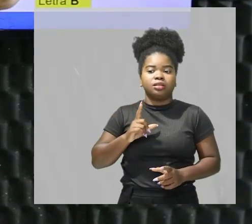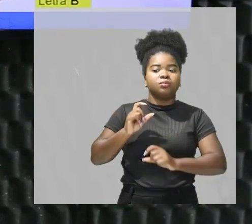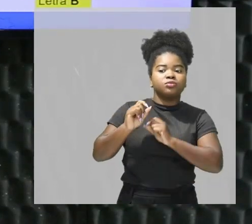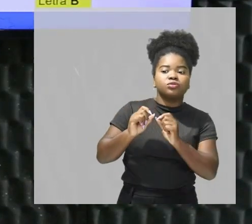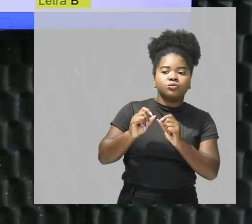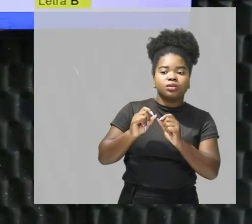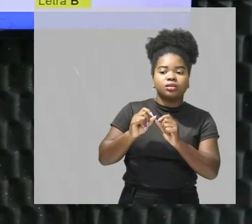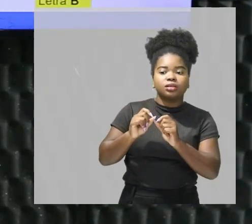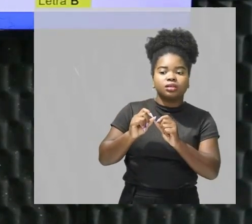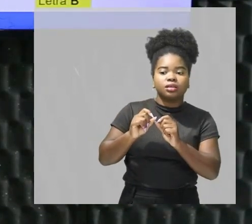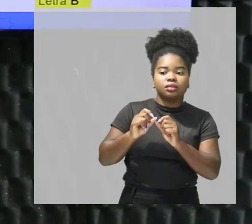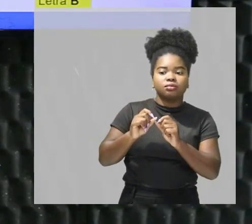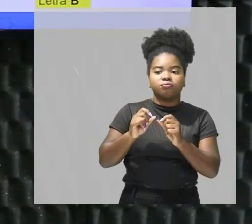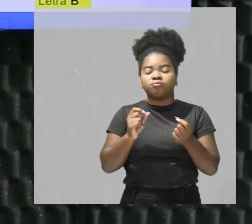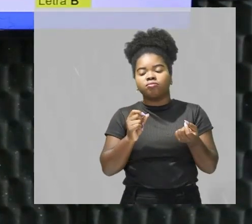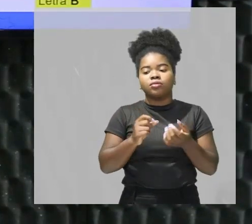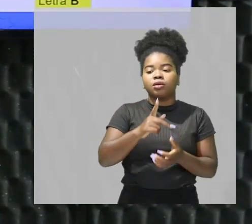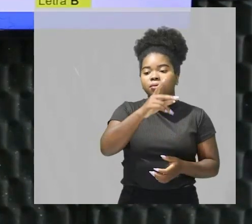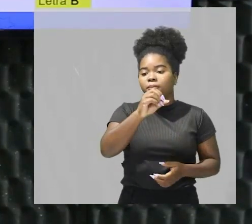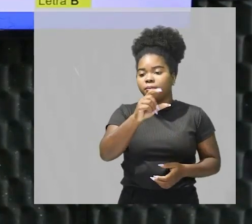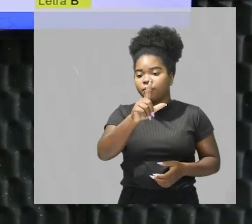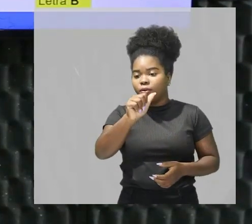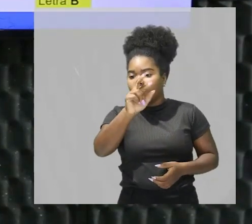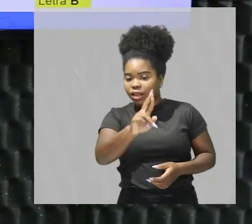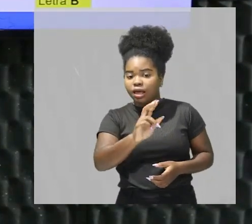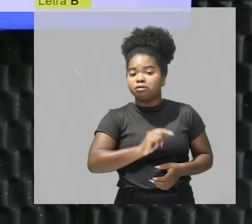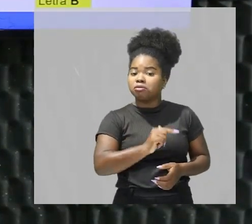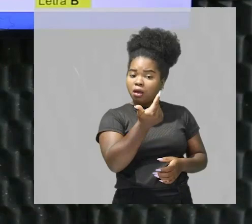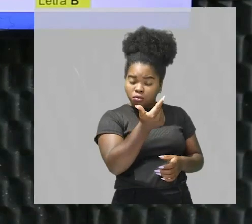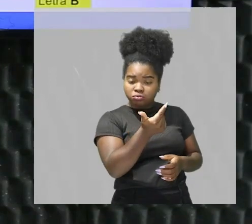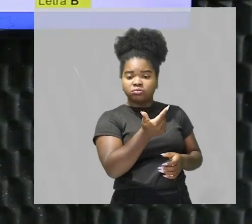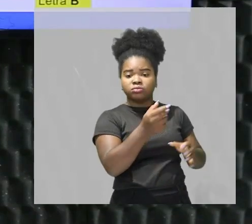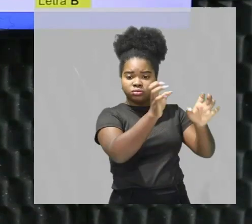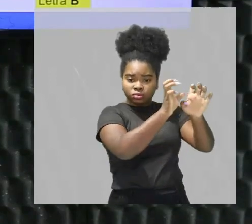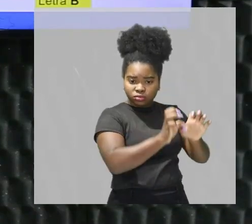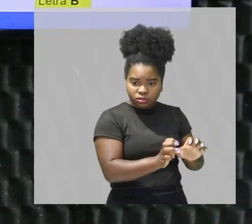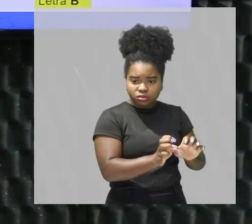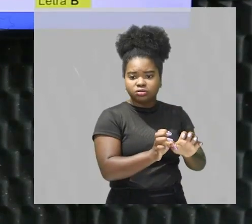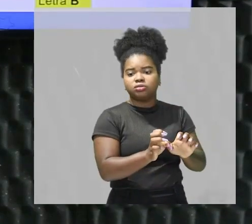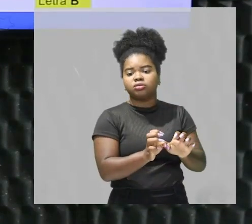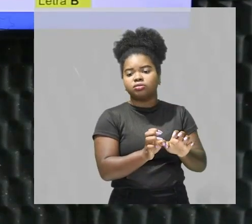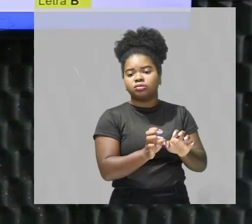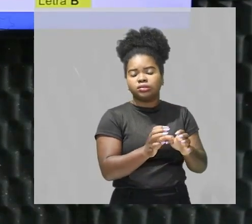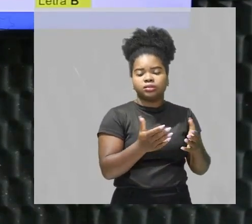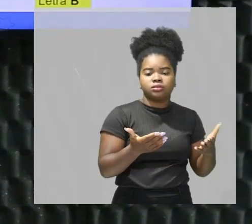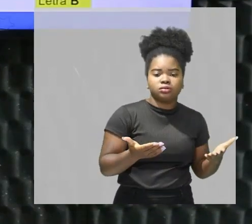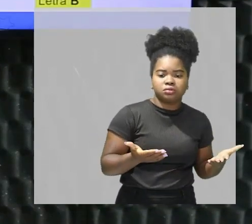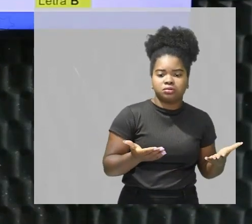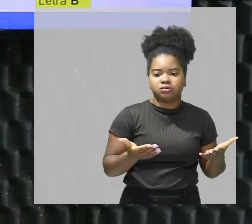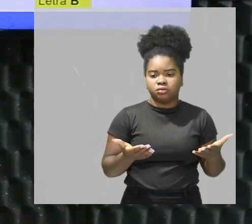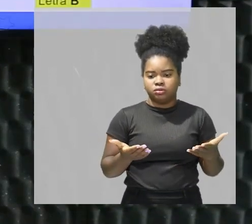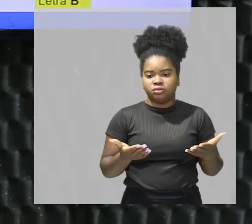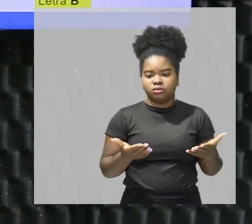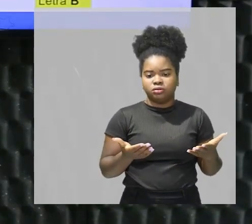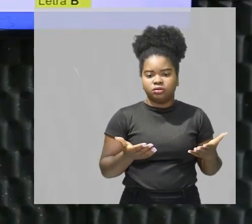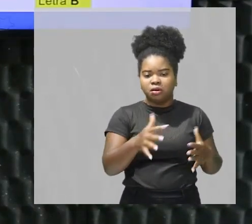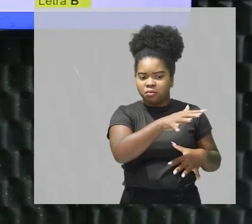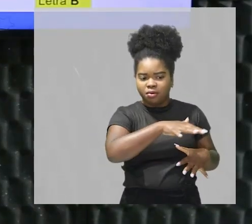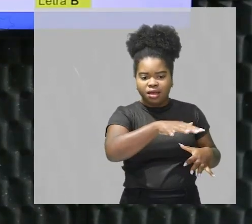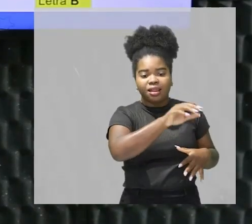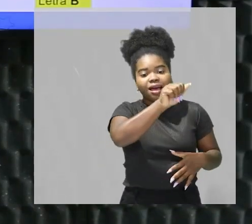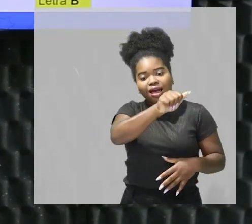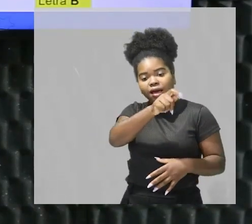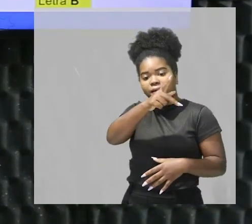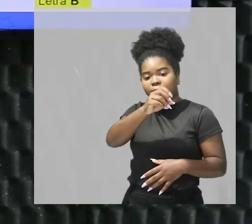beleza? E o restante da estrutura é uma região apolar.